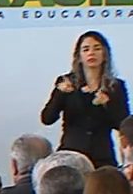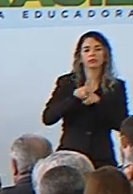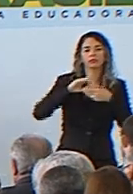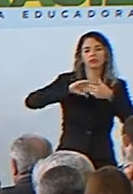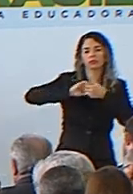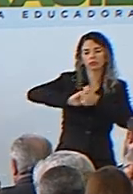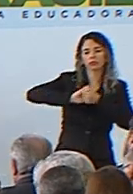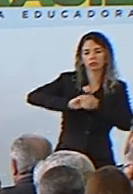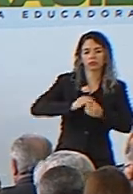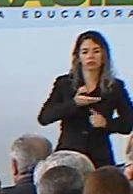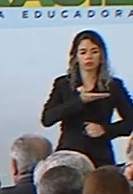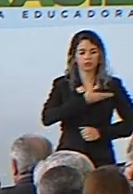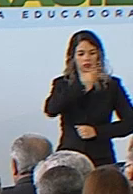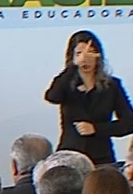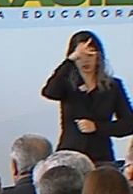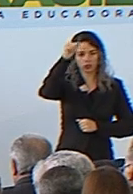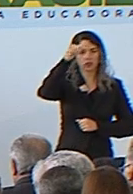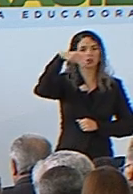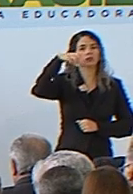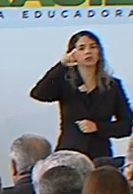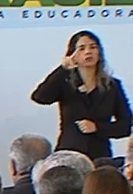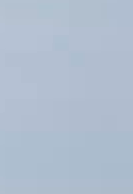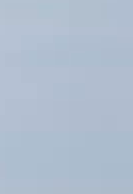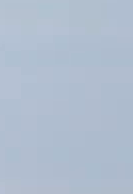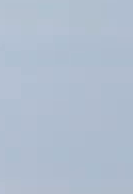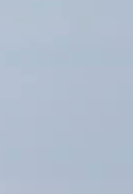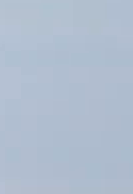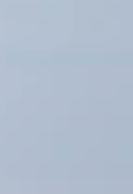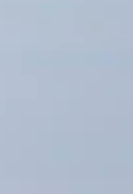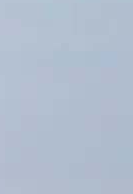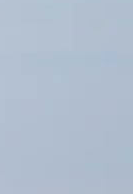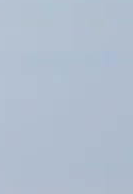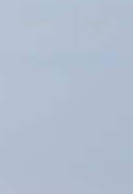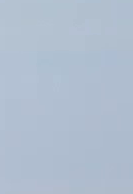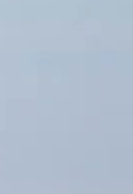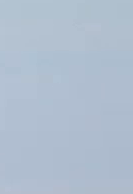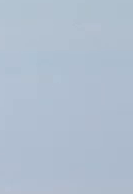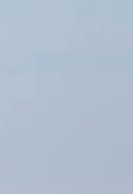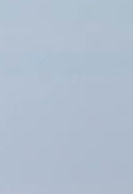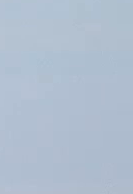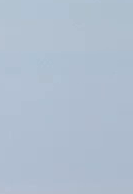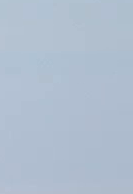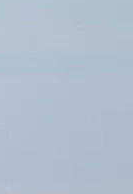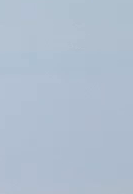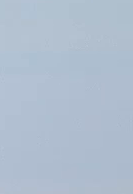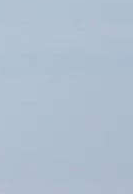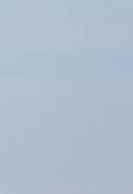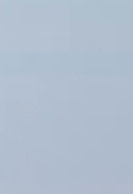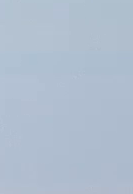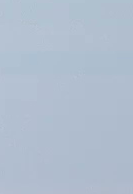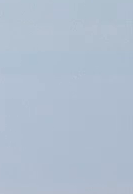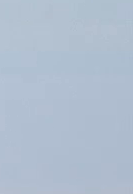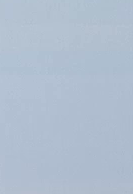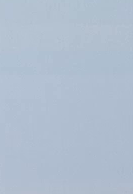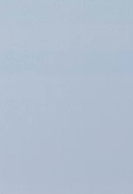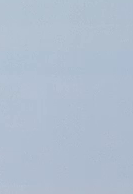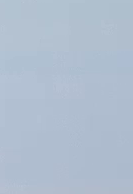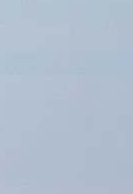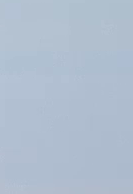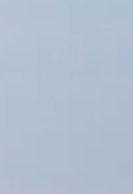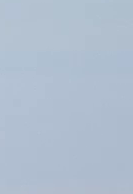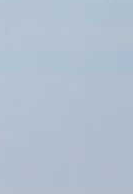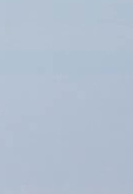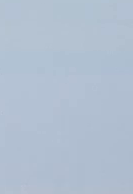amigo Prefeito Márcio Lacerda presidente da frente nacional dos prefeitos eh e prefeitos de Belo